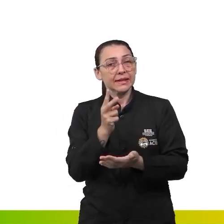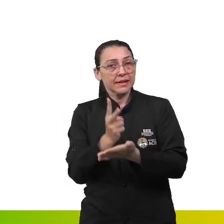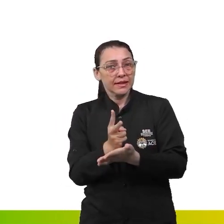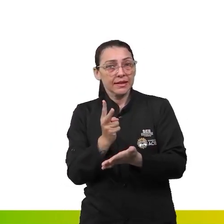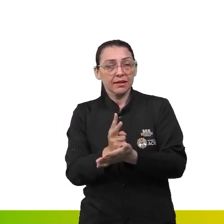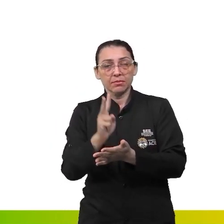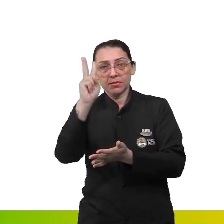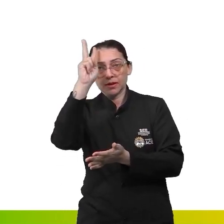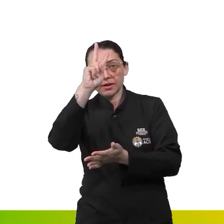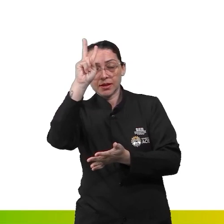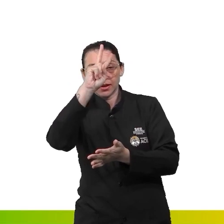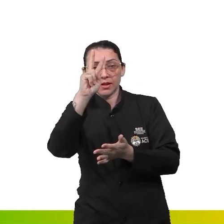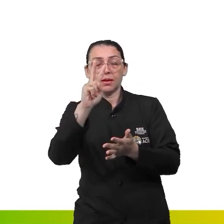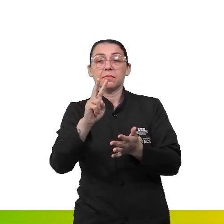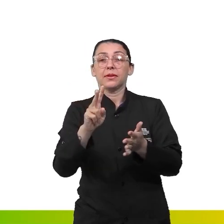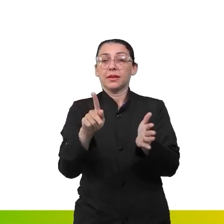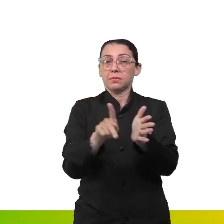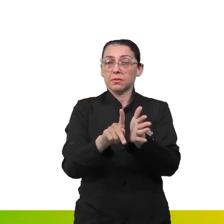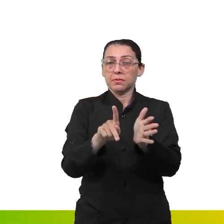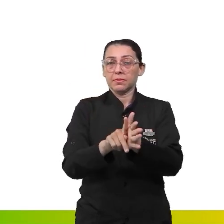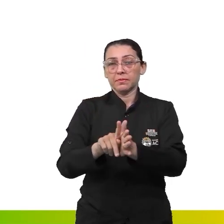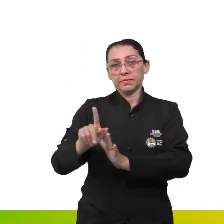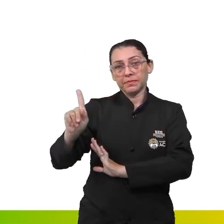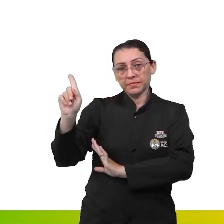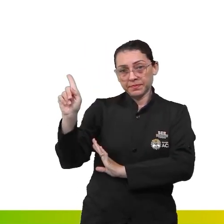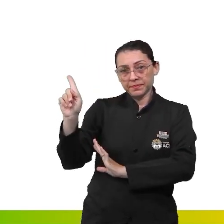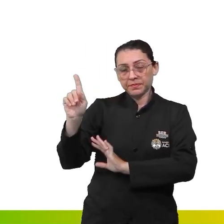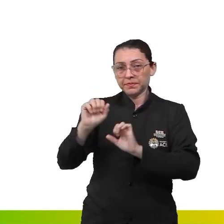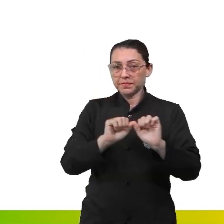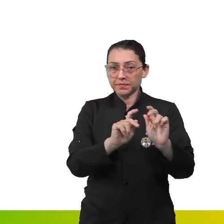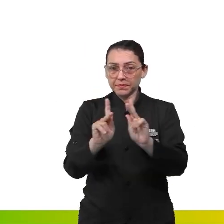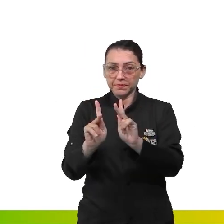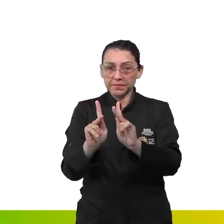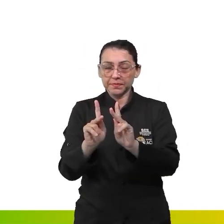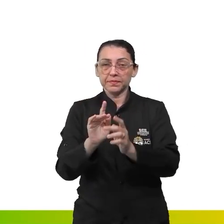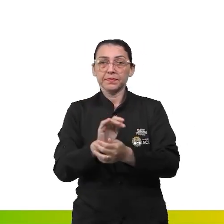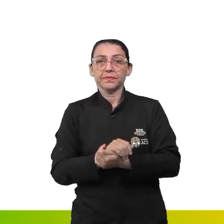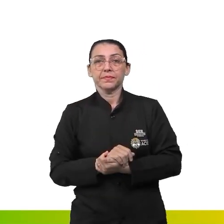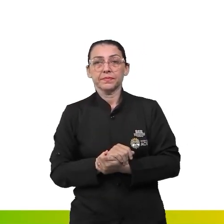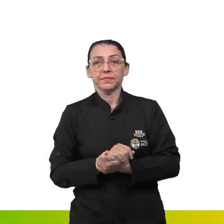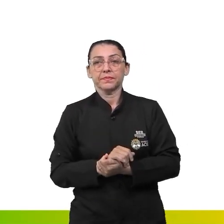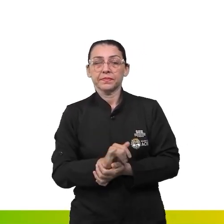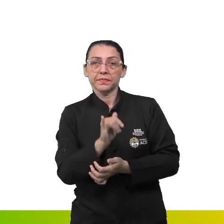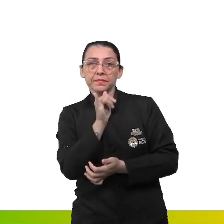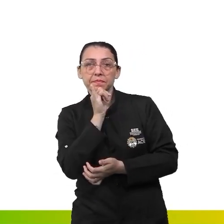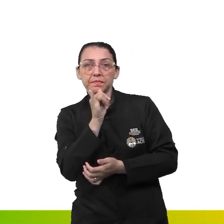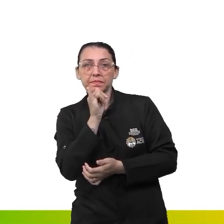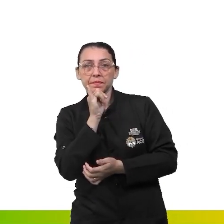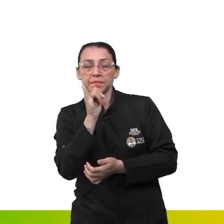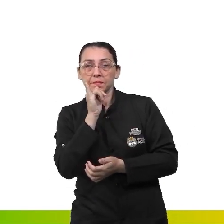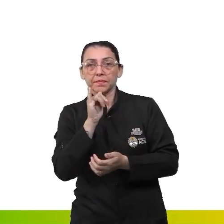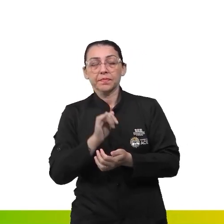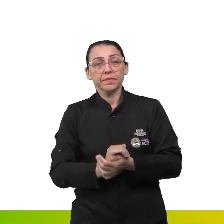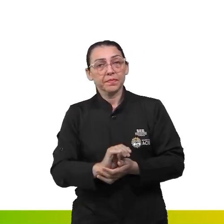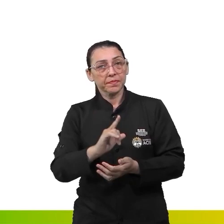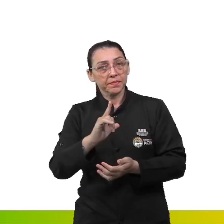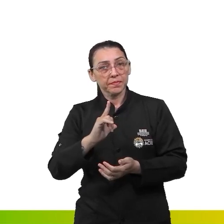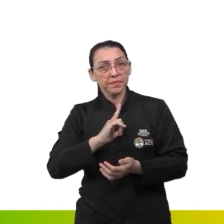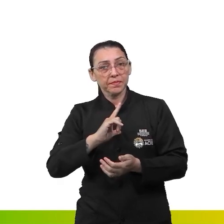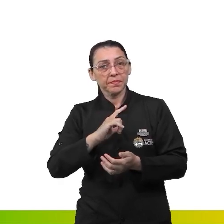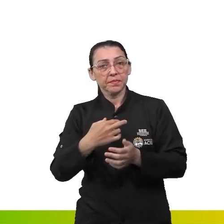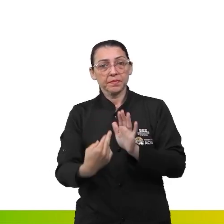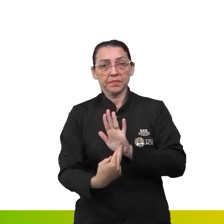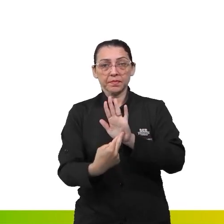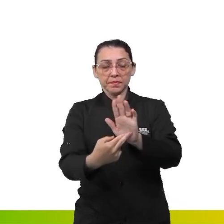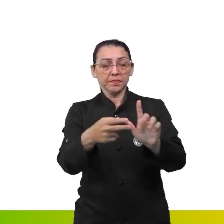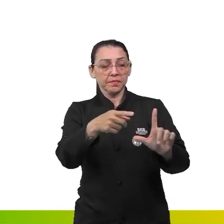lembre dessa propriedade aqui. Ok? Por exemplo, eu tenho aqui representado o